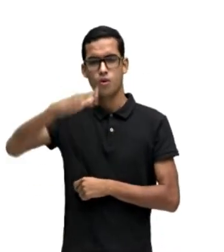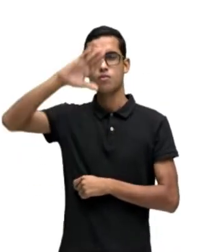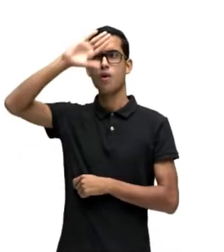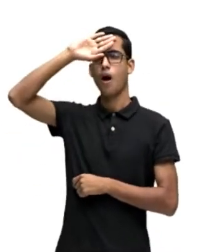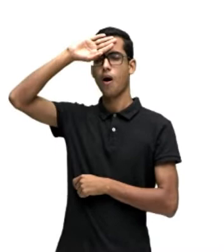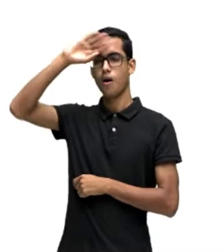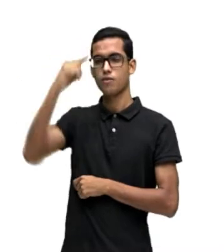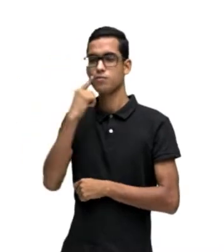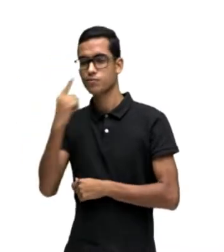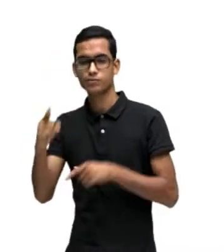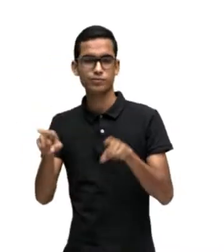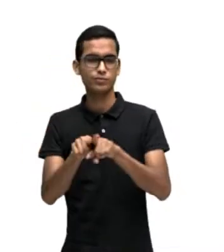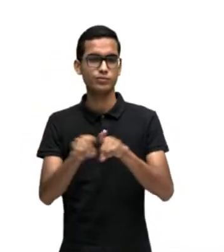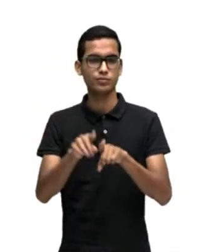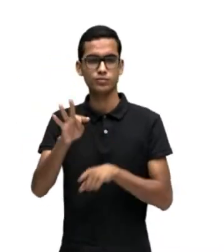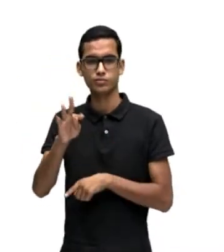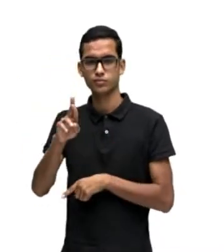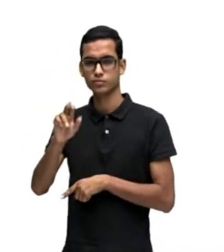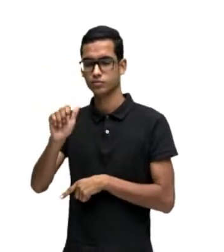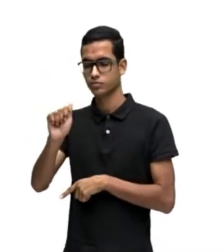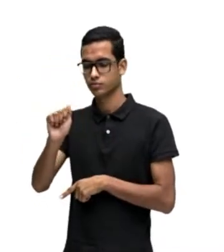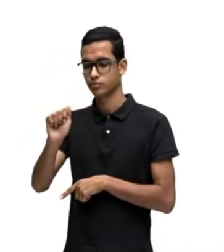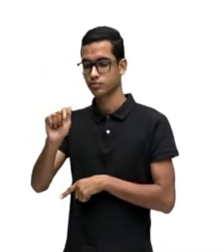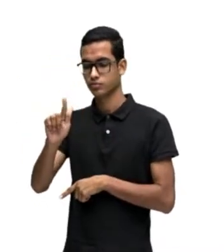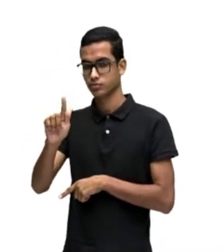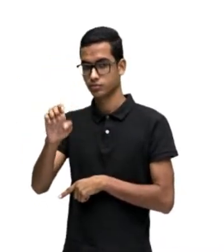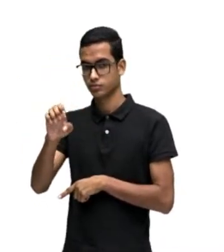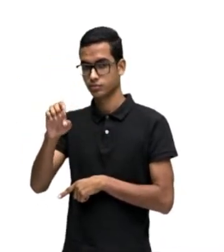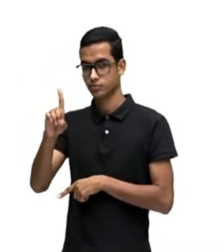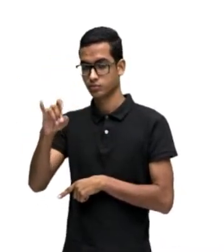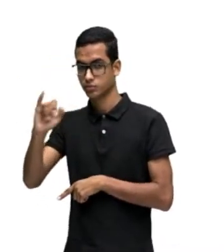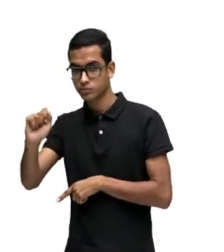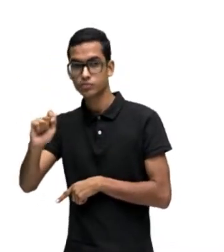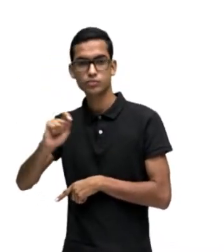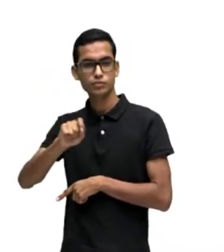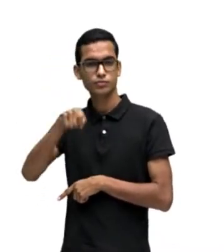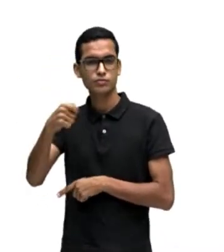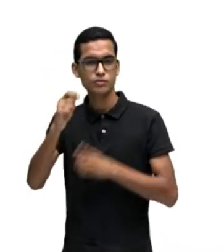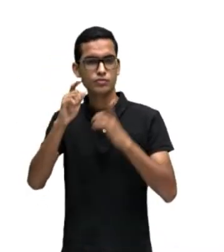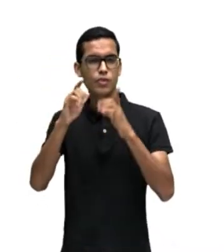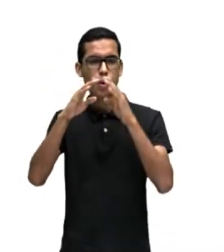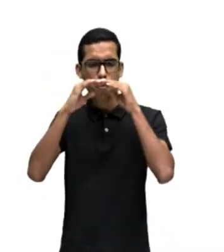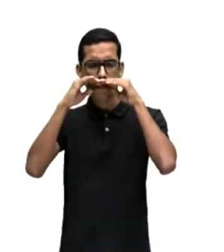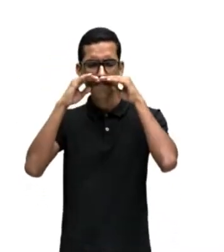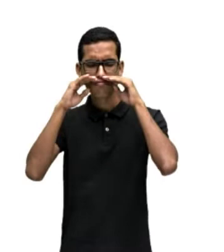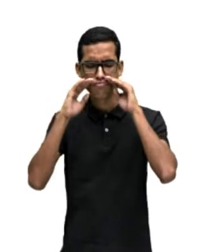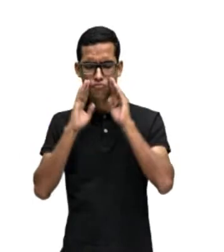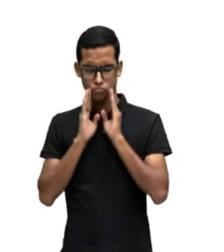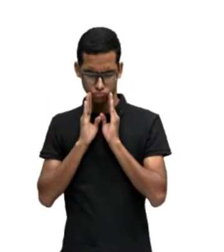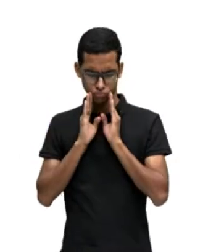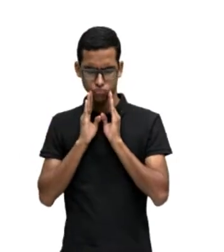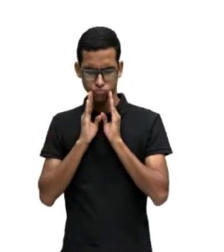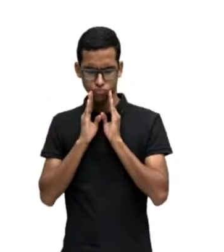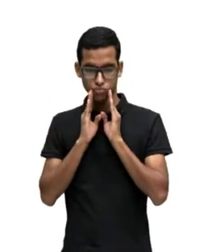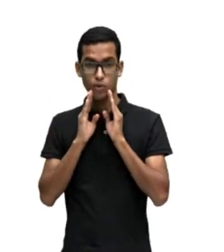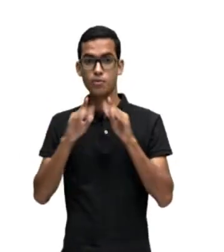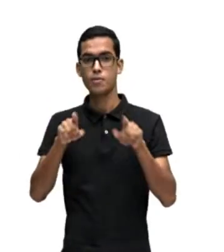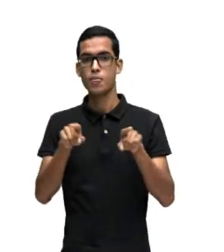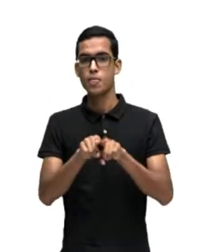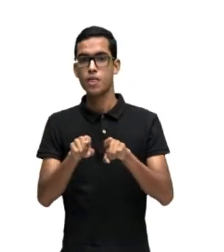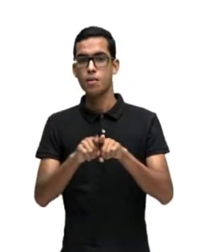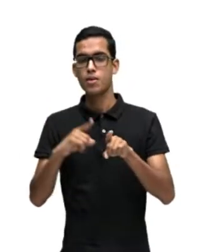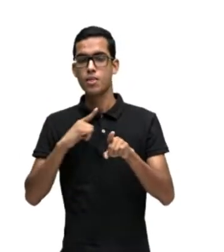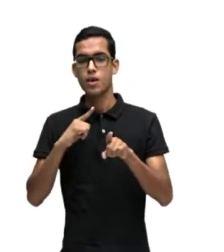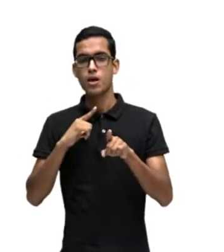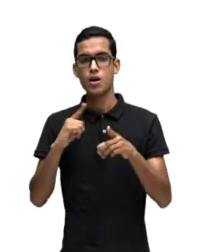tem a tragédia. Quando a gente fala da tragédia, a gente já fica, ai meu Deus, isso é uma tragédia, eu vou chorar, né? Então, os